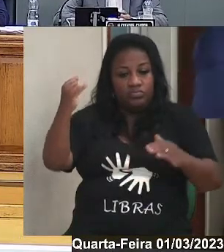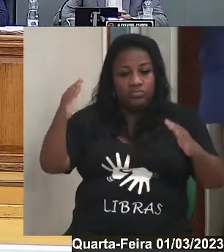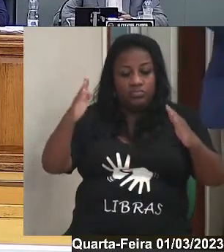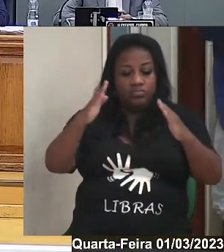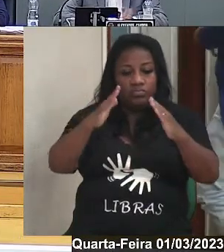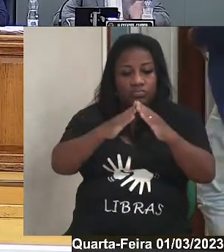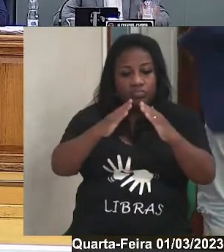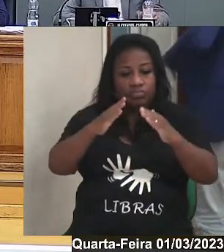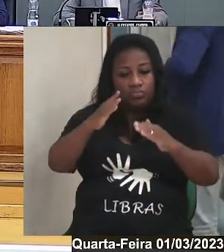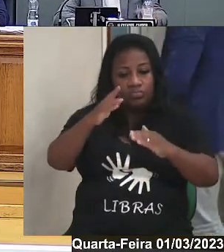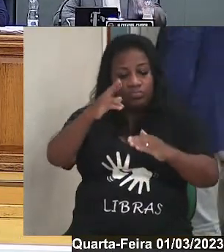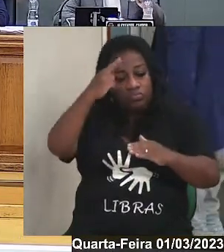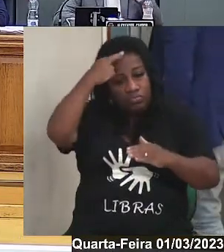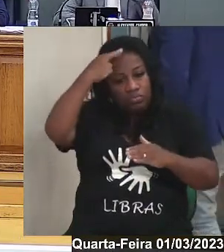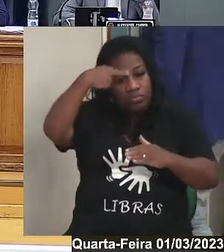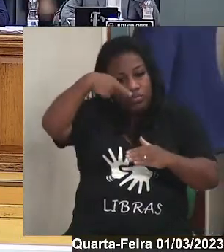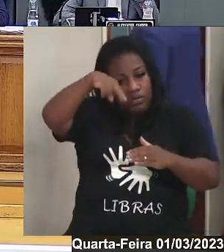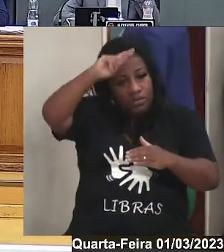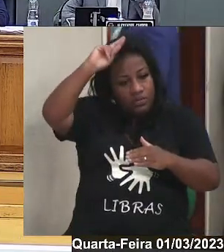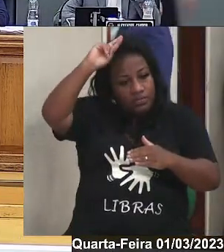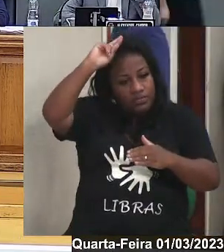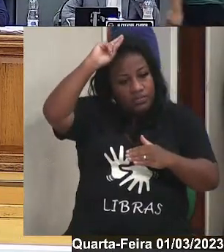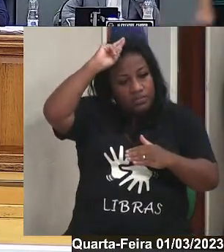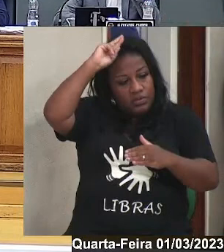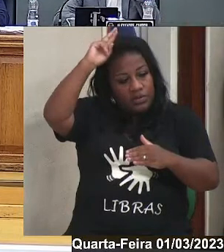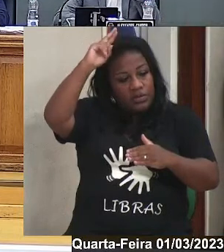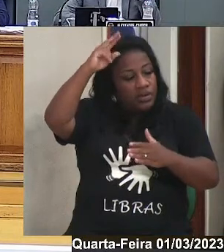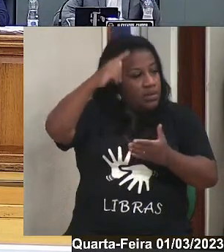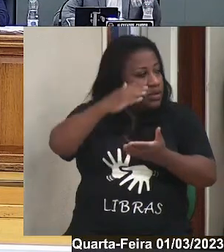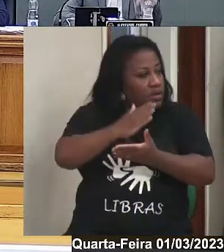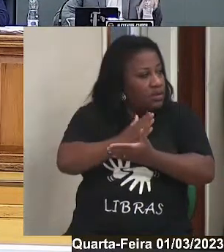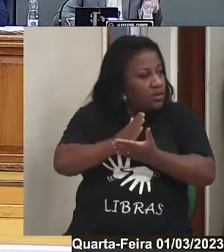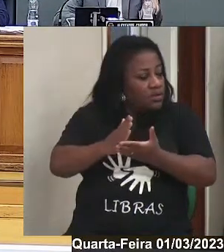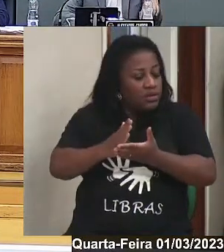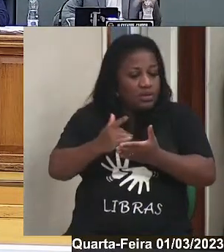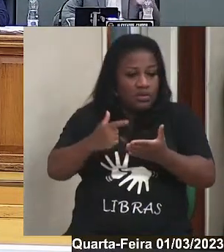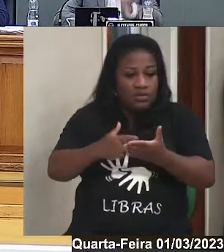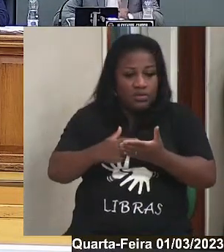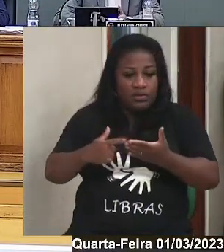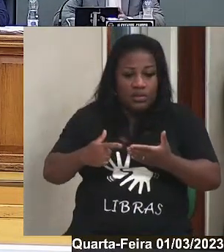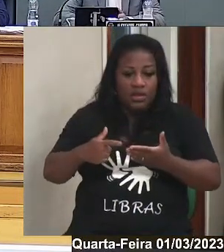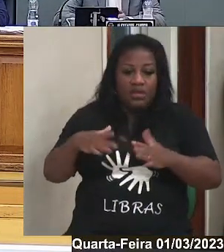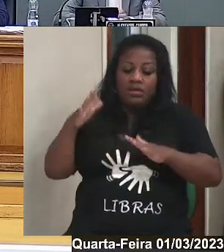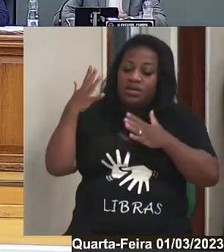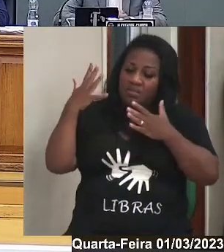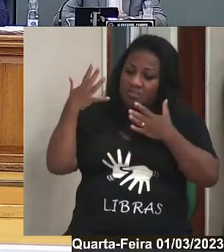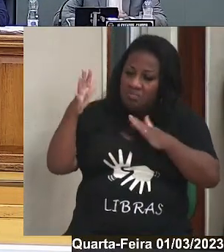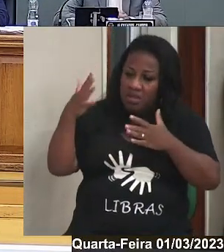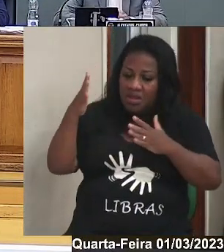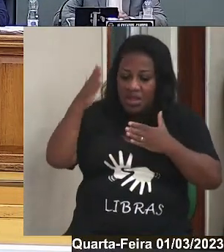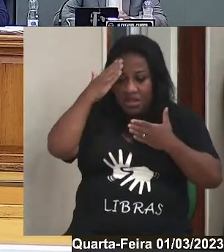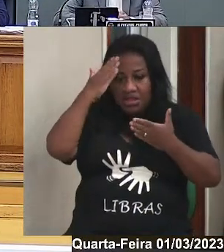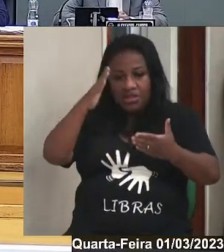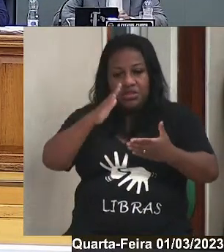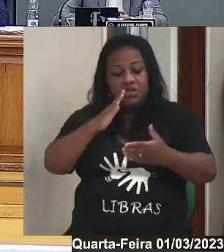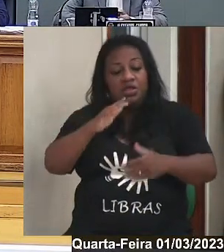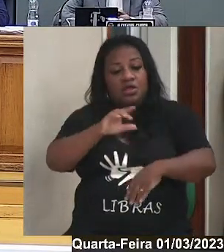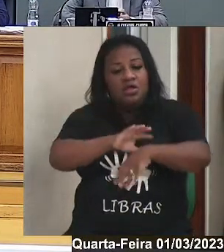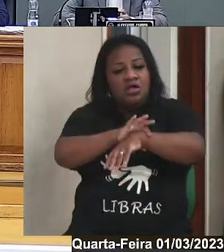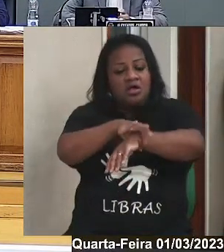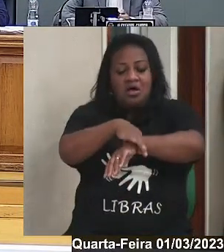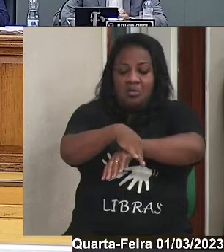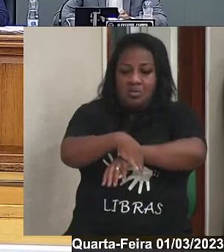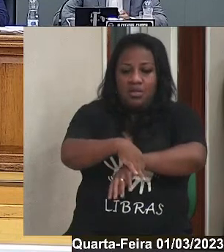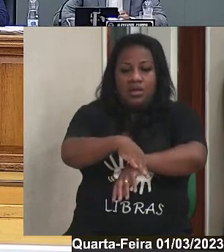vereador Renato Oliveira apresenta ao agrige o plenário nos termos regime a moção de aplauso ao guarda civil